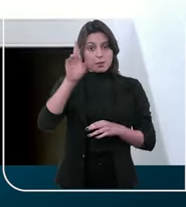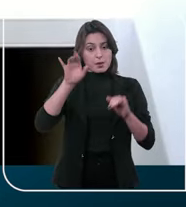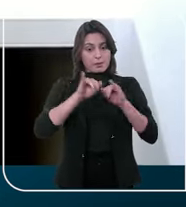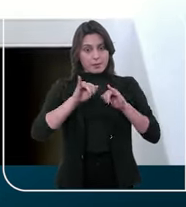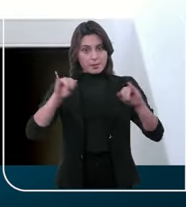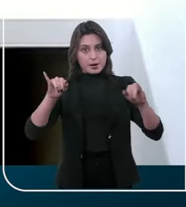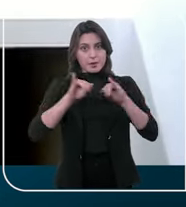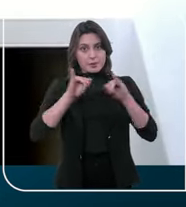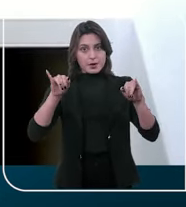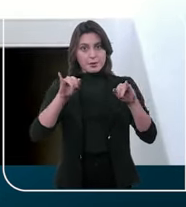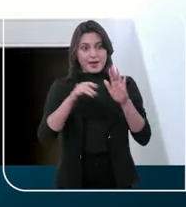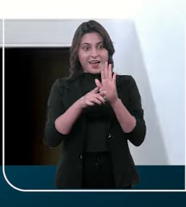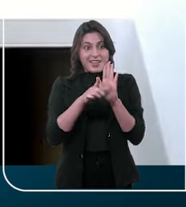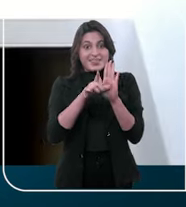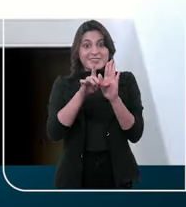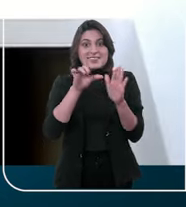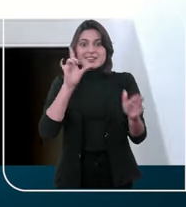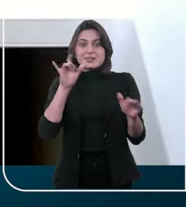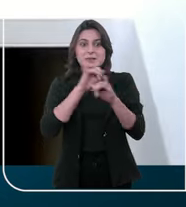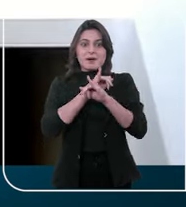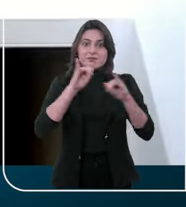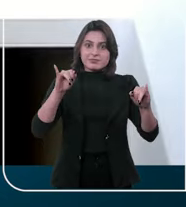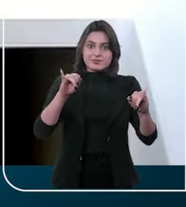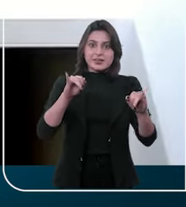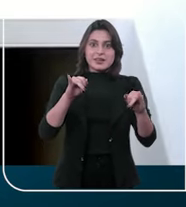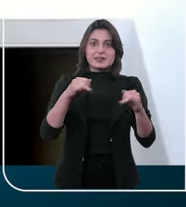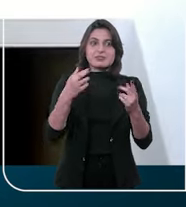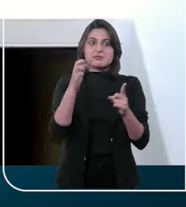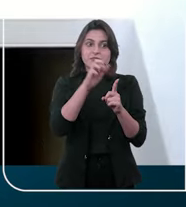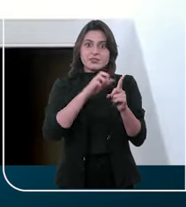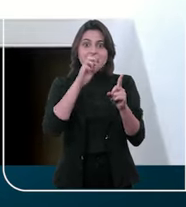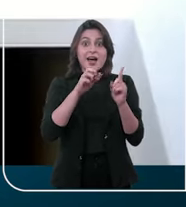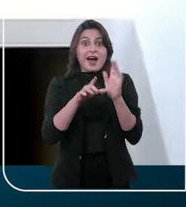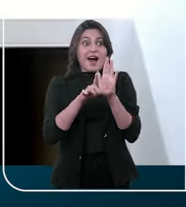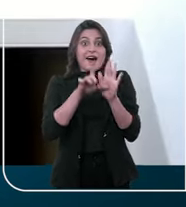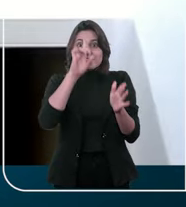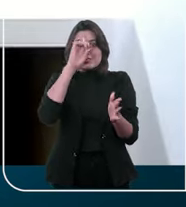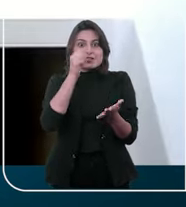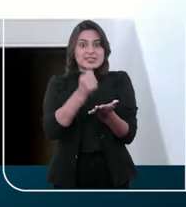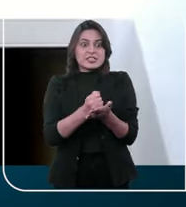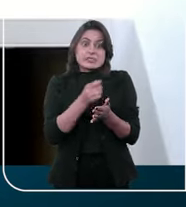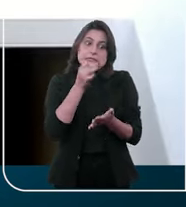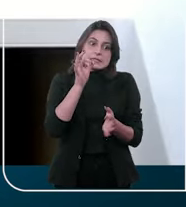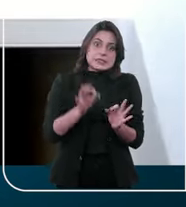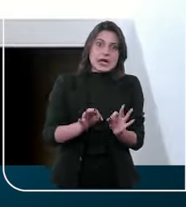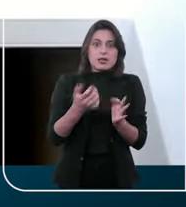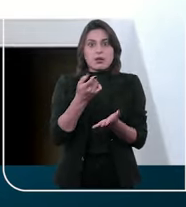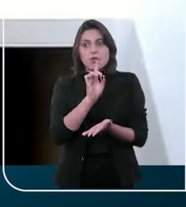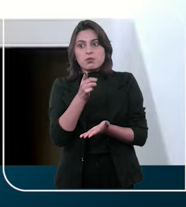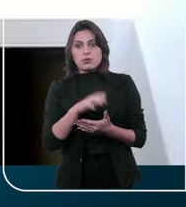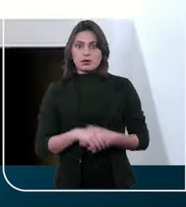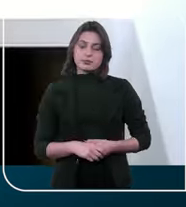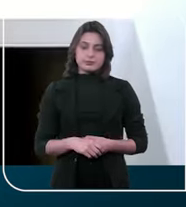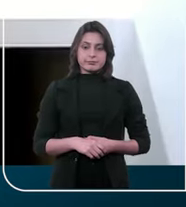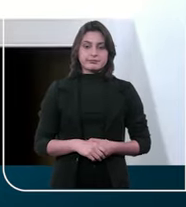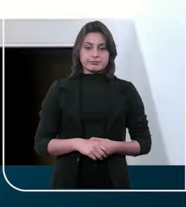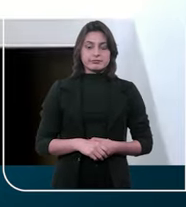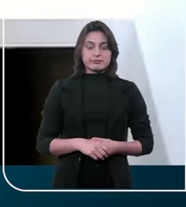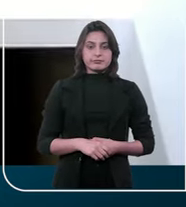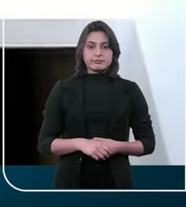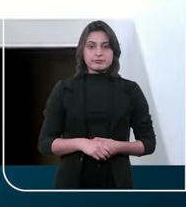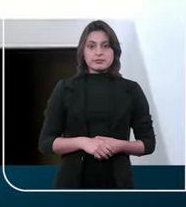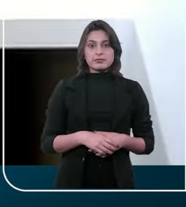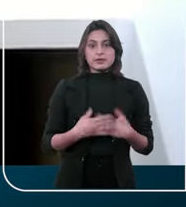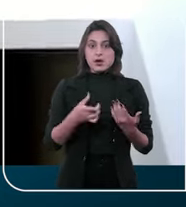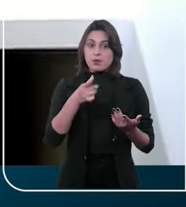ainda em andamento, quando às vezes não há sequer indiciamento do acusado. Então, a rigor, há possibilidade de penalizar essas pessoas. O